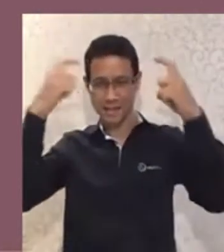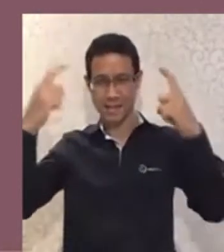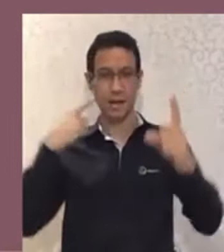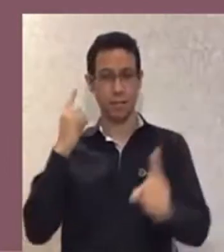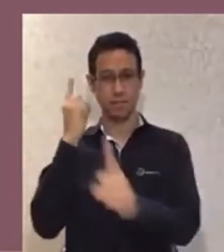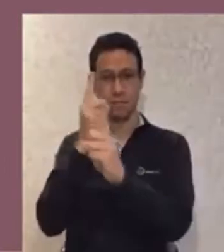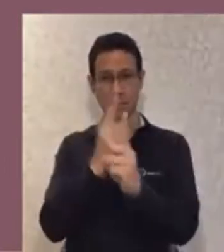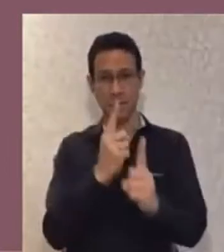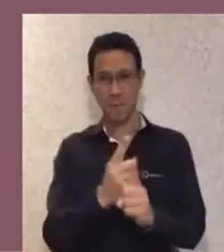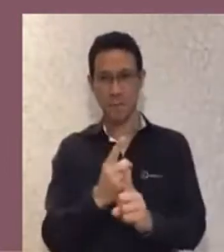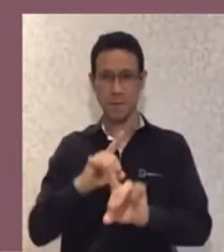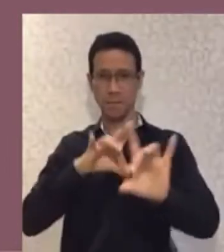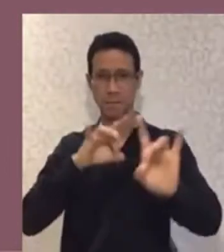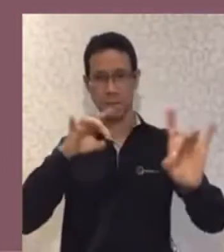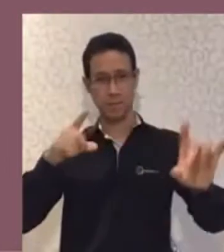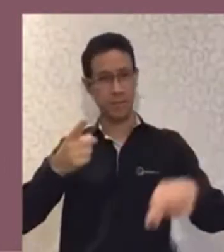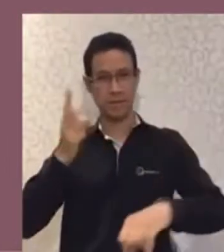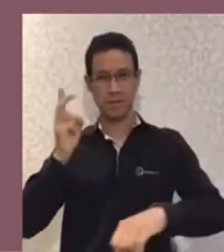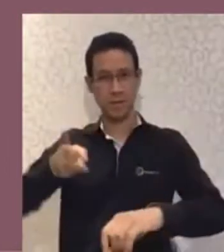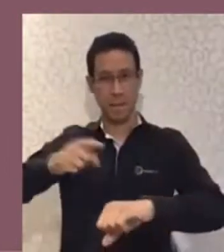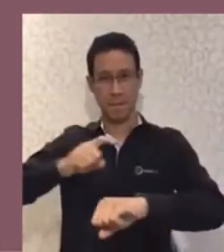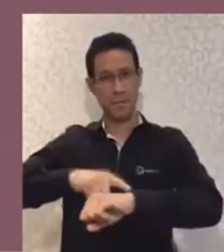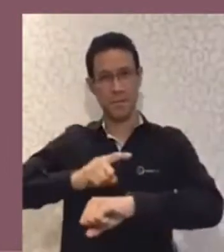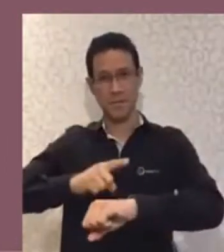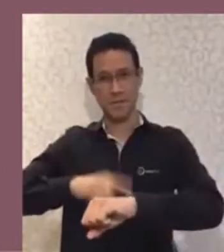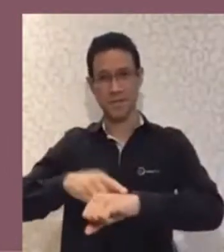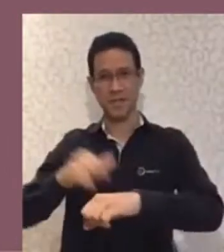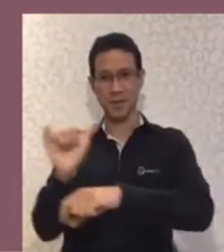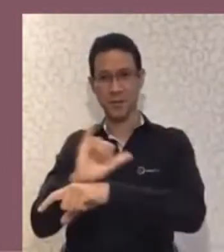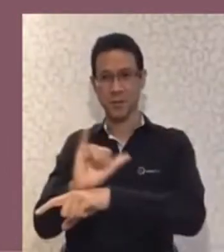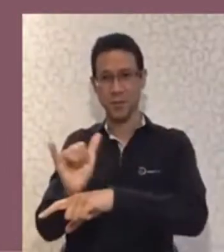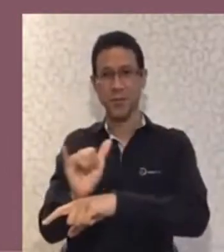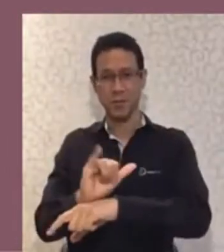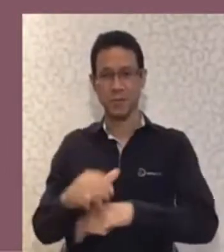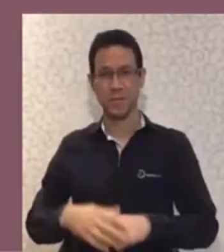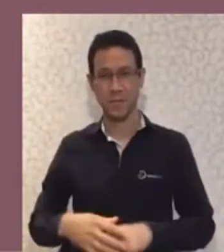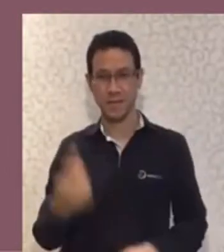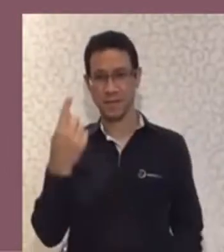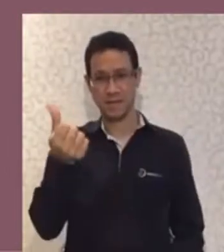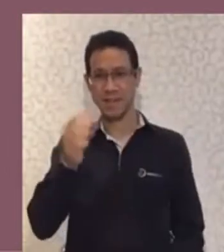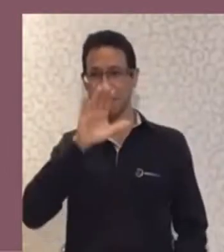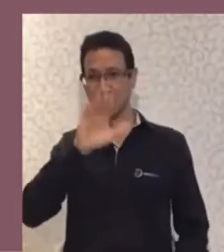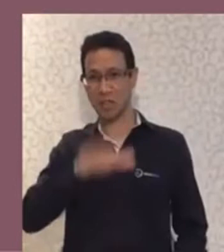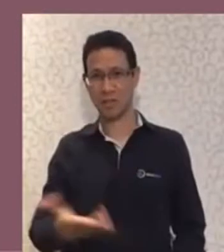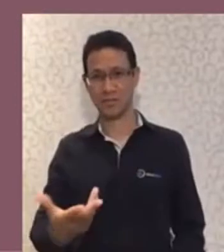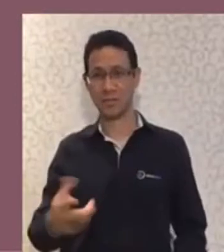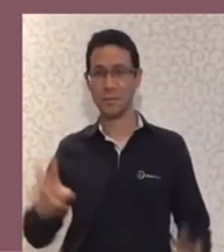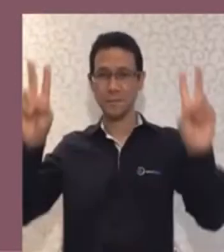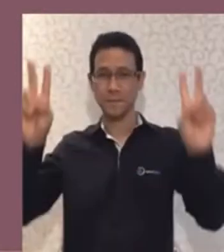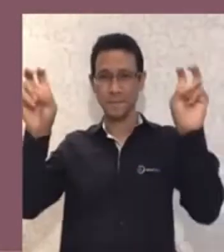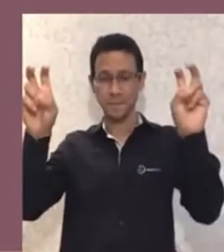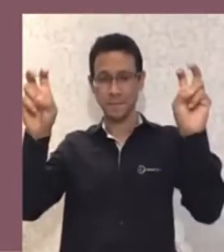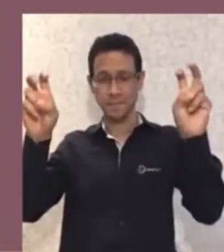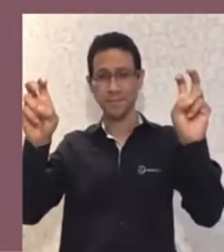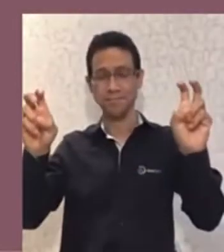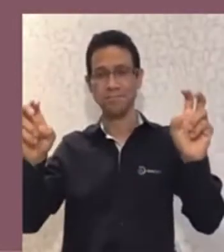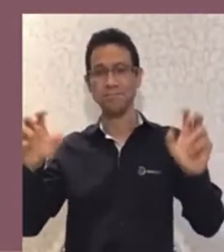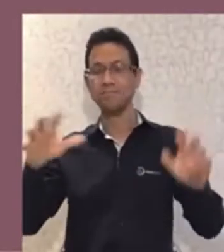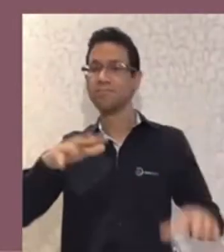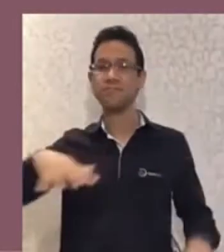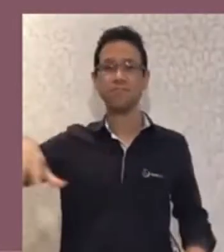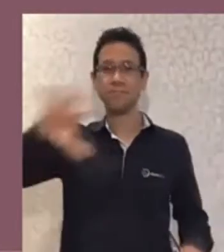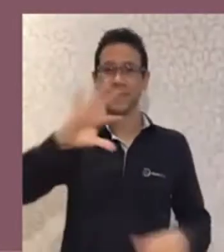sempre às 16 horas no nosso canal do YouTube, com o objetivo de debater questões latentes da nossa contemporaneidade.